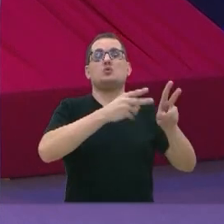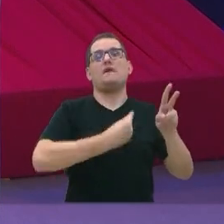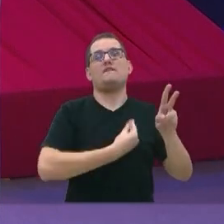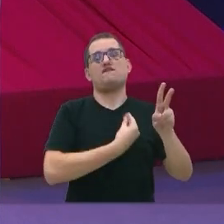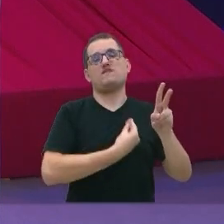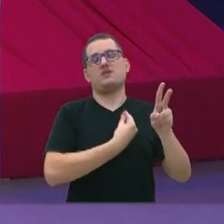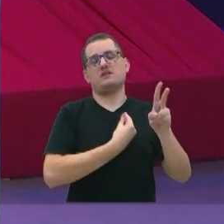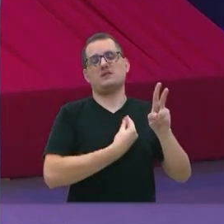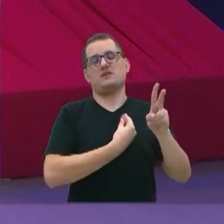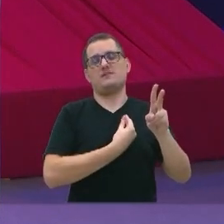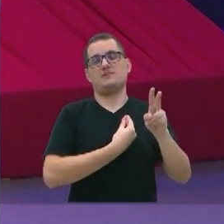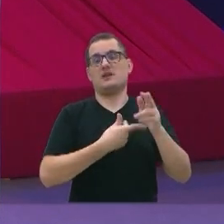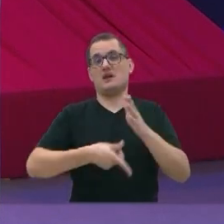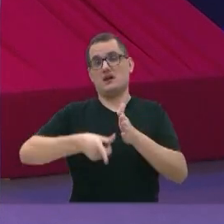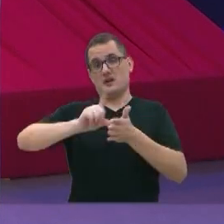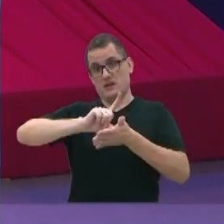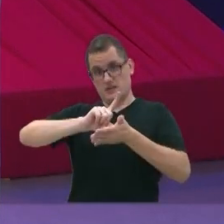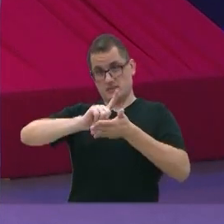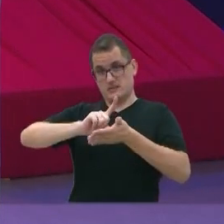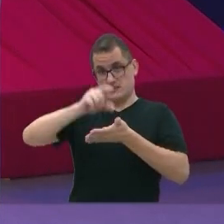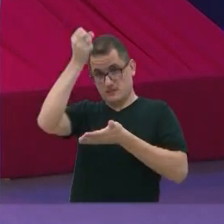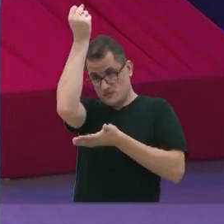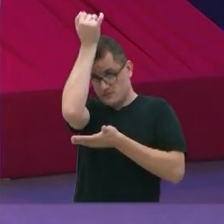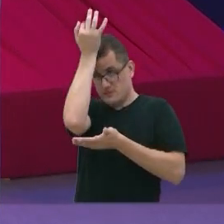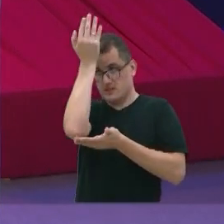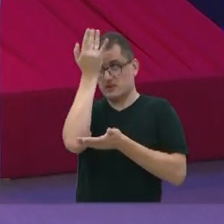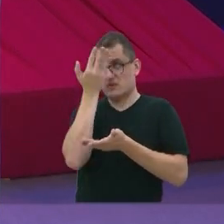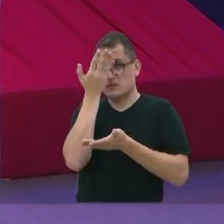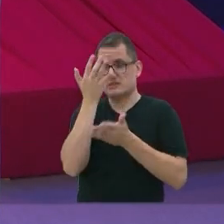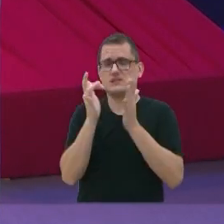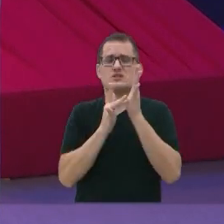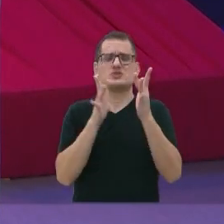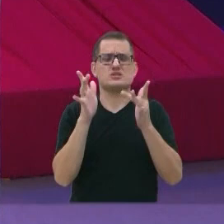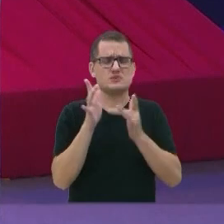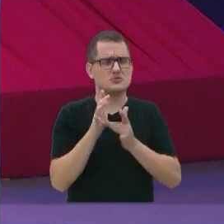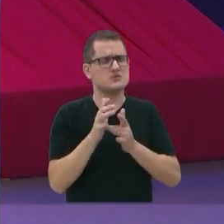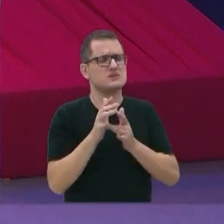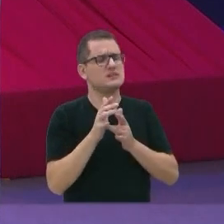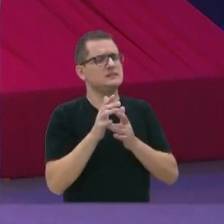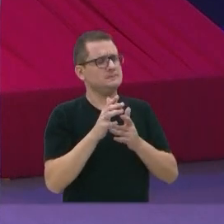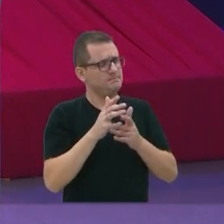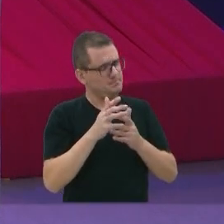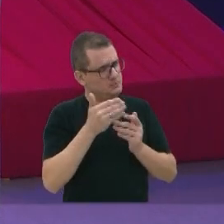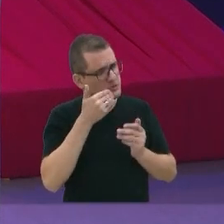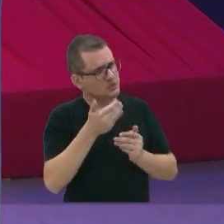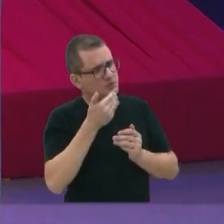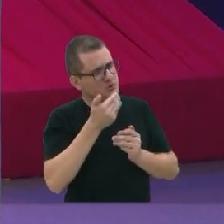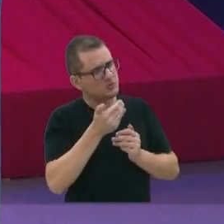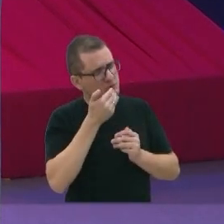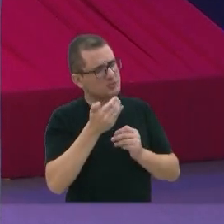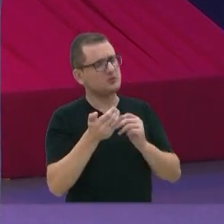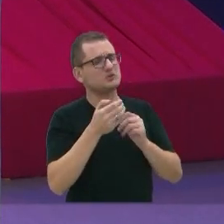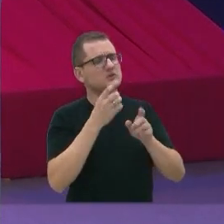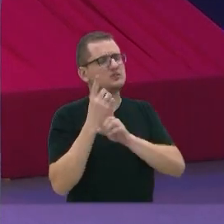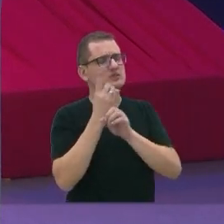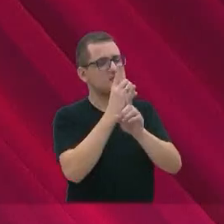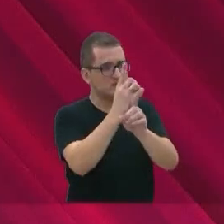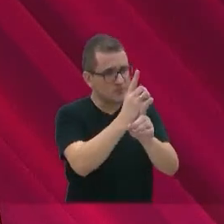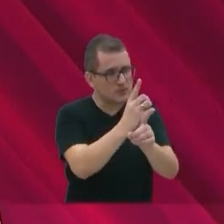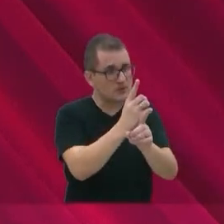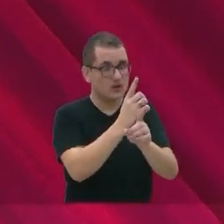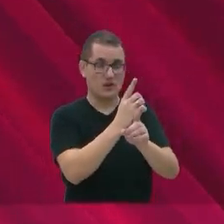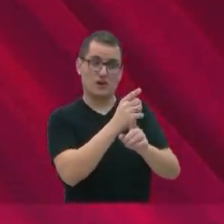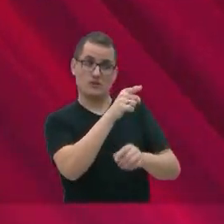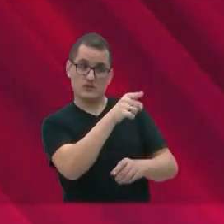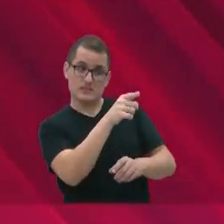Antes do Pentecostes, Jesus insistiu com os discípulos: permanecei em mim, e